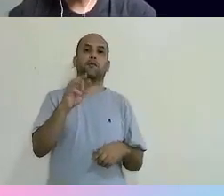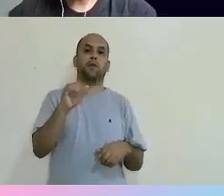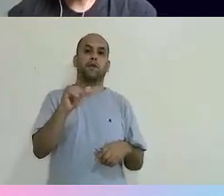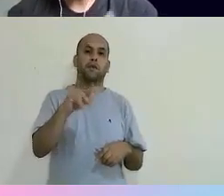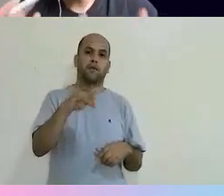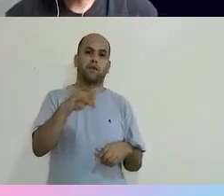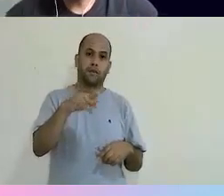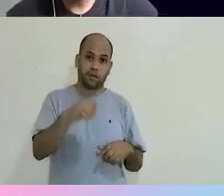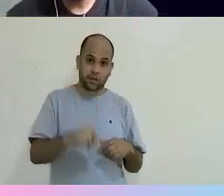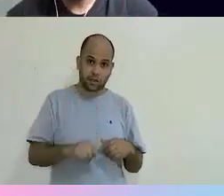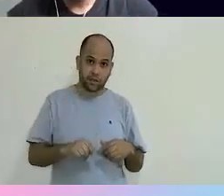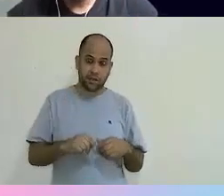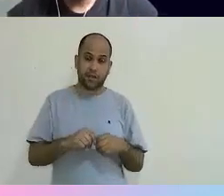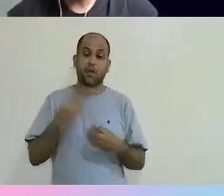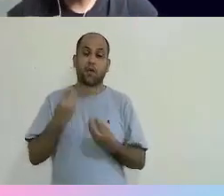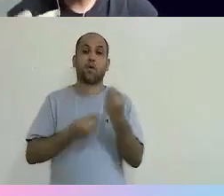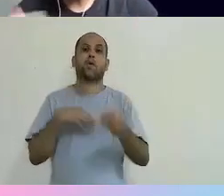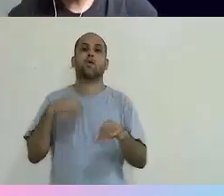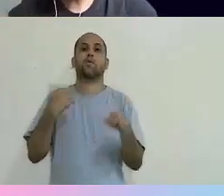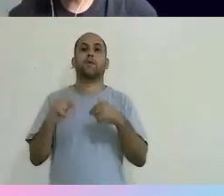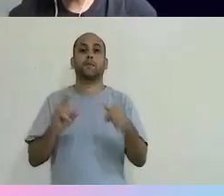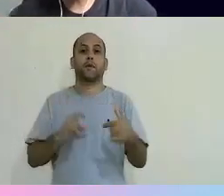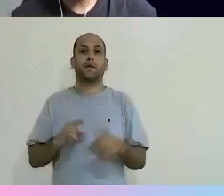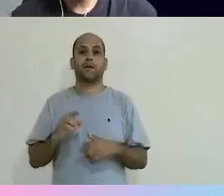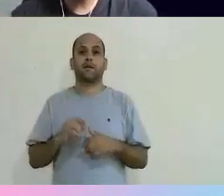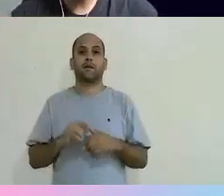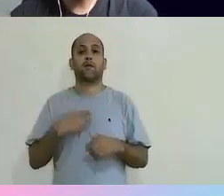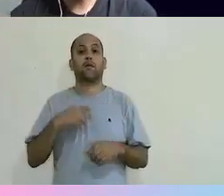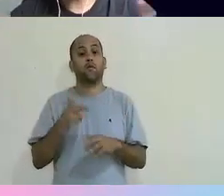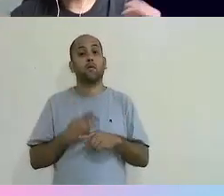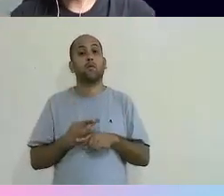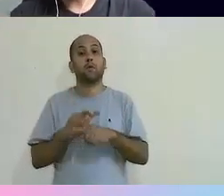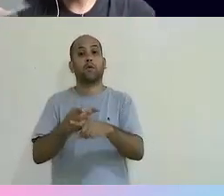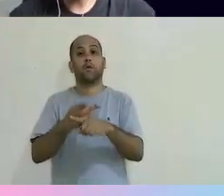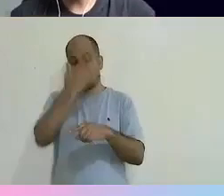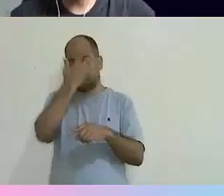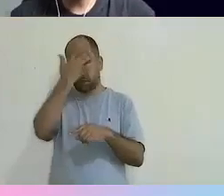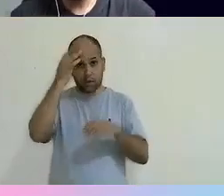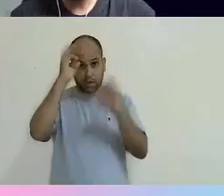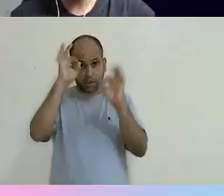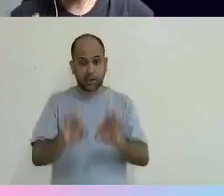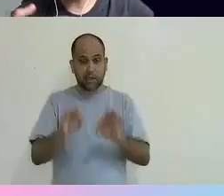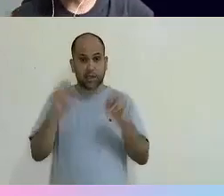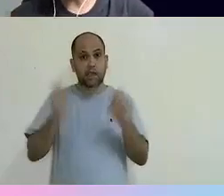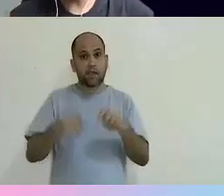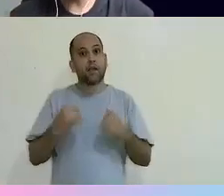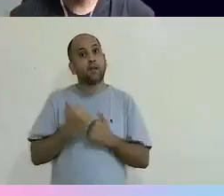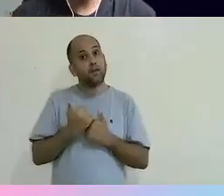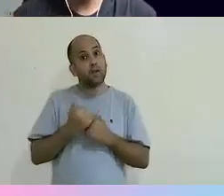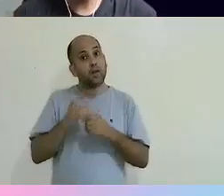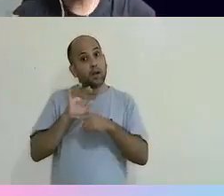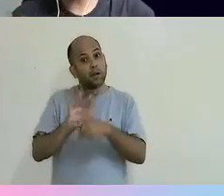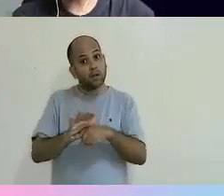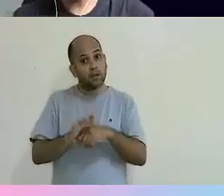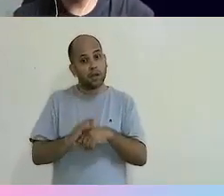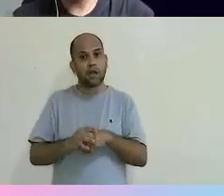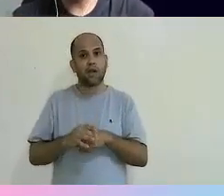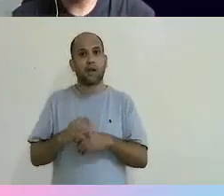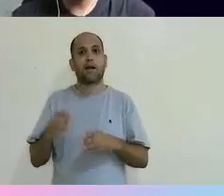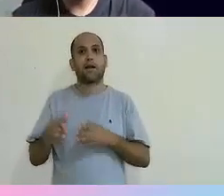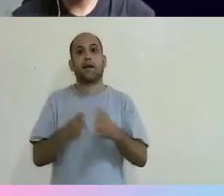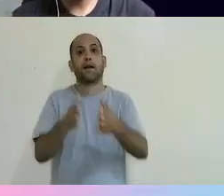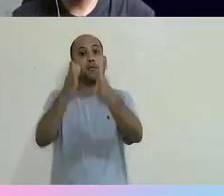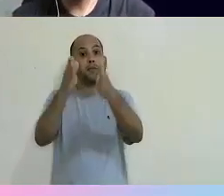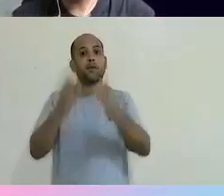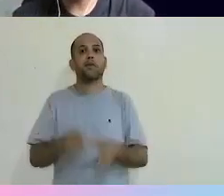desenvolvimento. Como que ela vai além? Como que ela busca as pessoas corretas que vão poder ajudar ela ao longo do caminho, ao longo da jornada que